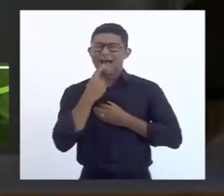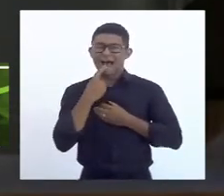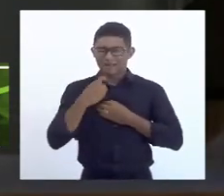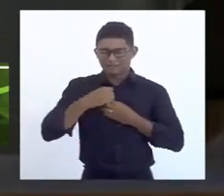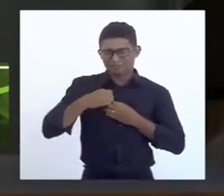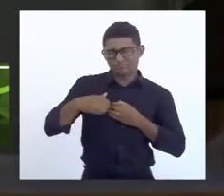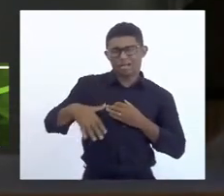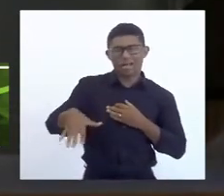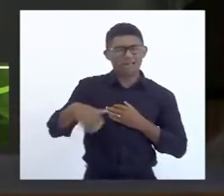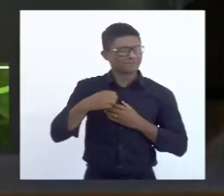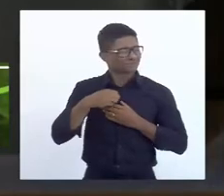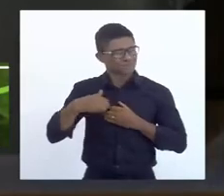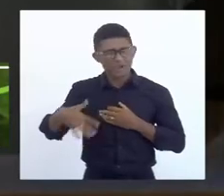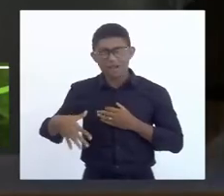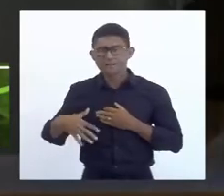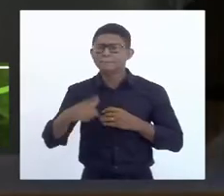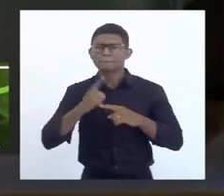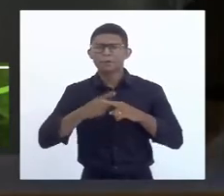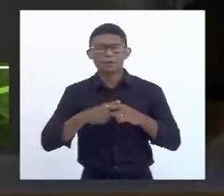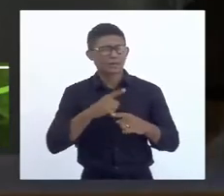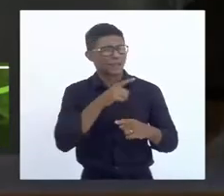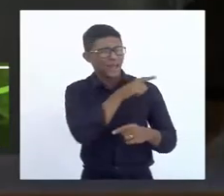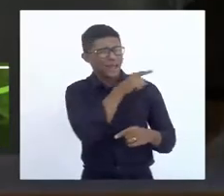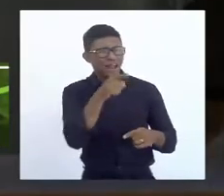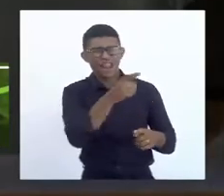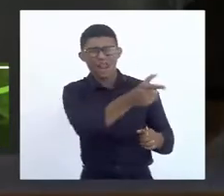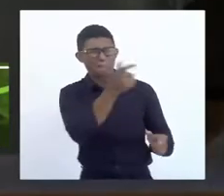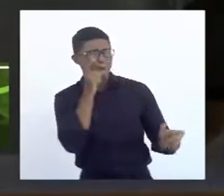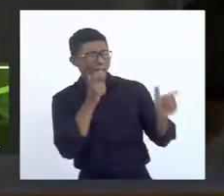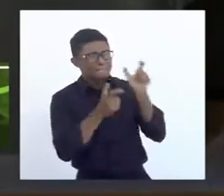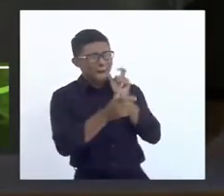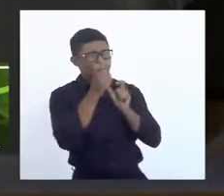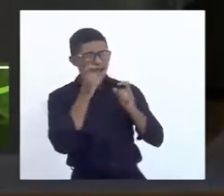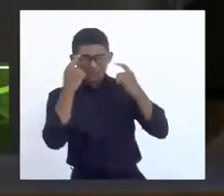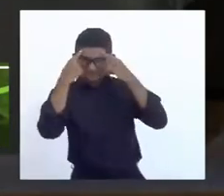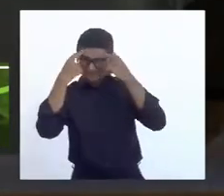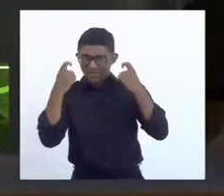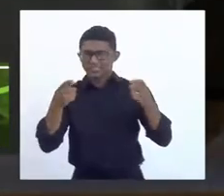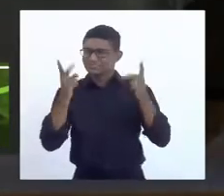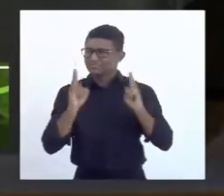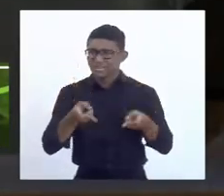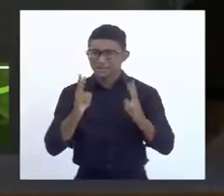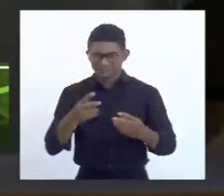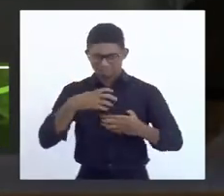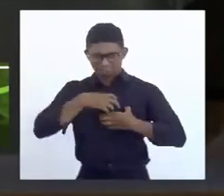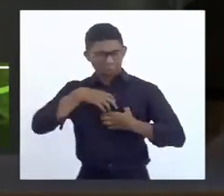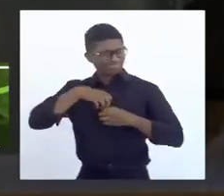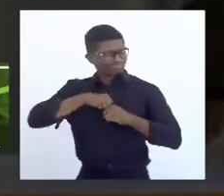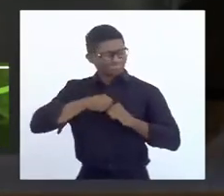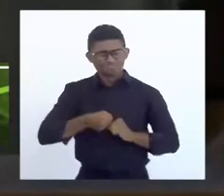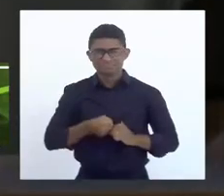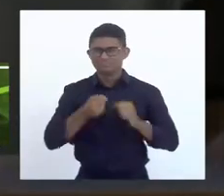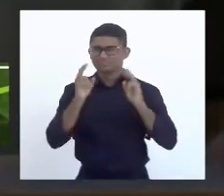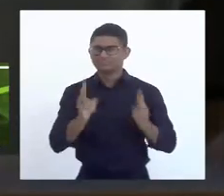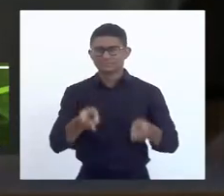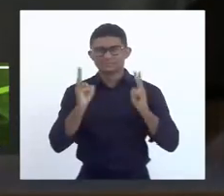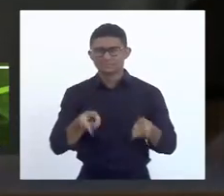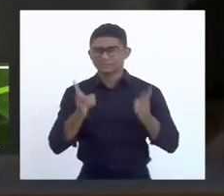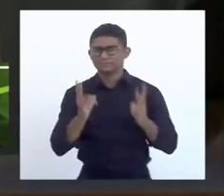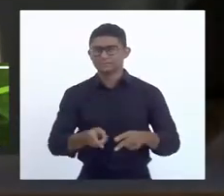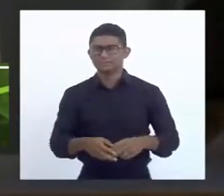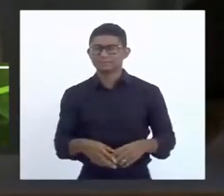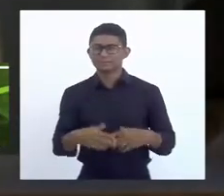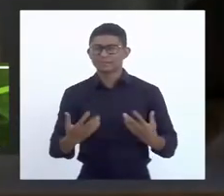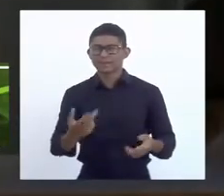sem credibilidade e sem justiça. E eu falo que